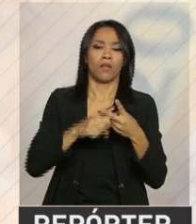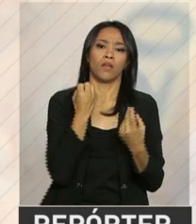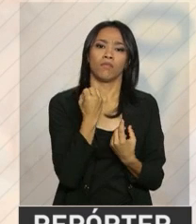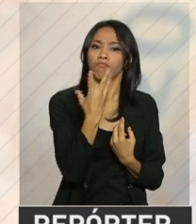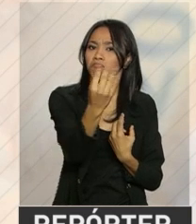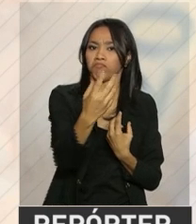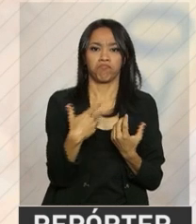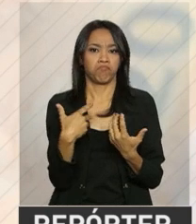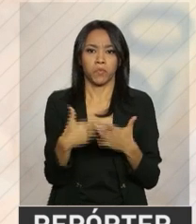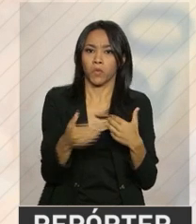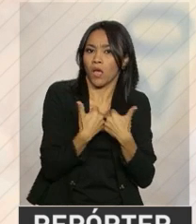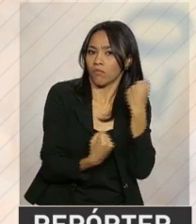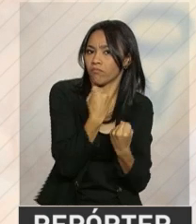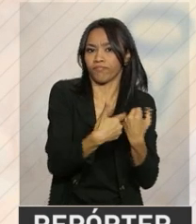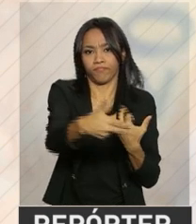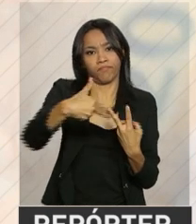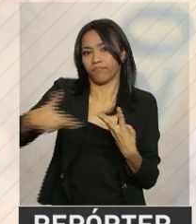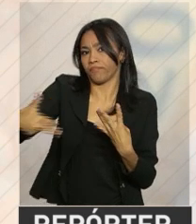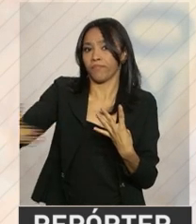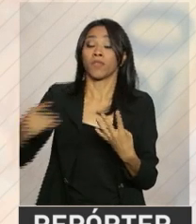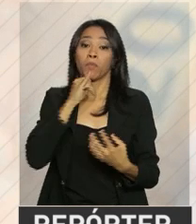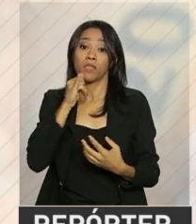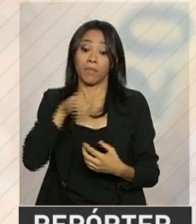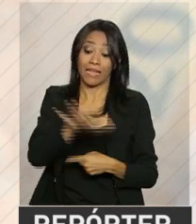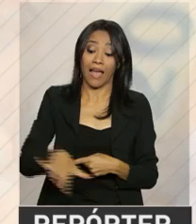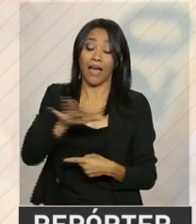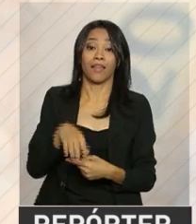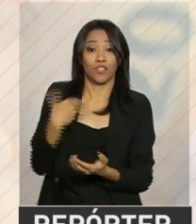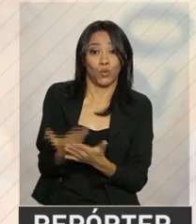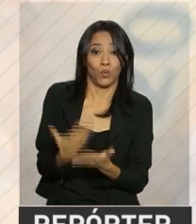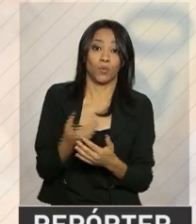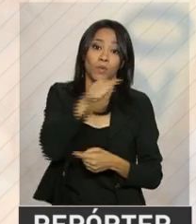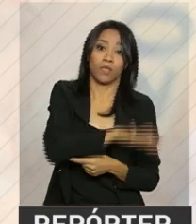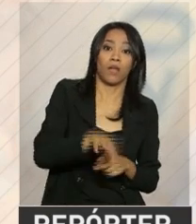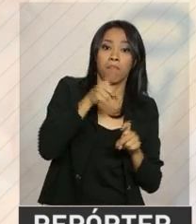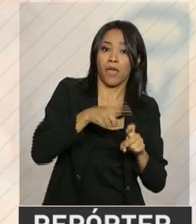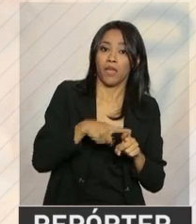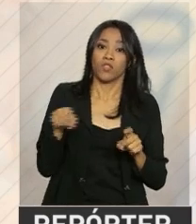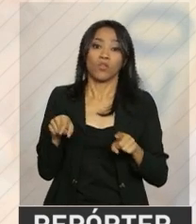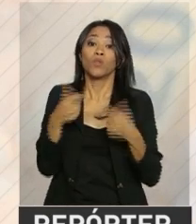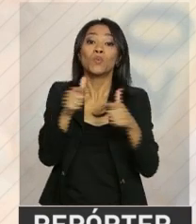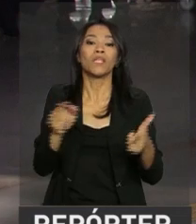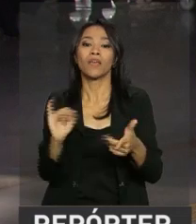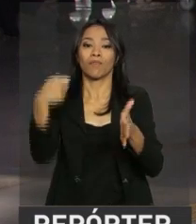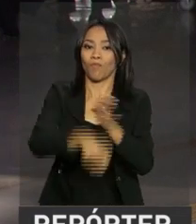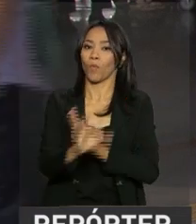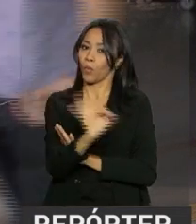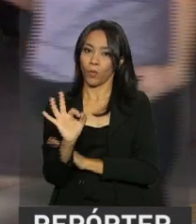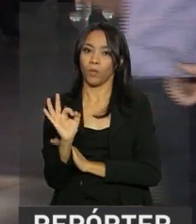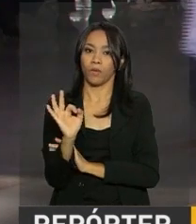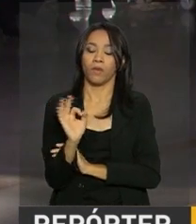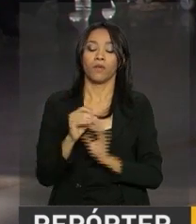viagem vendidos ao consumidor serviços educacionais e de despesas médicas no exterior estão isentos da alíquota as